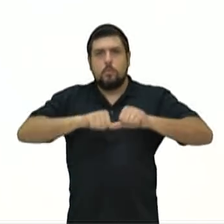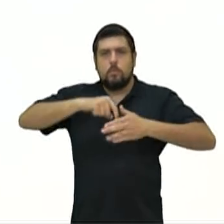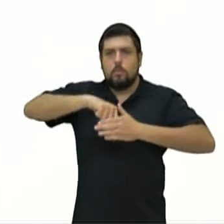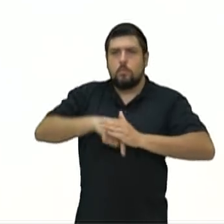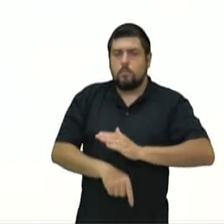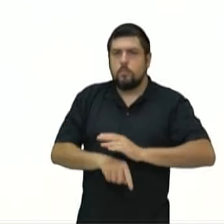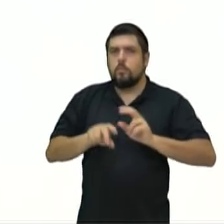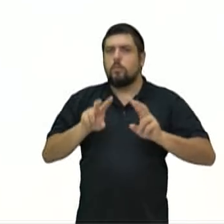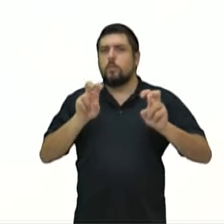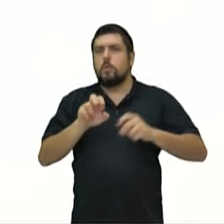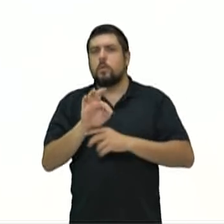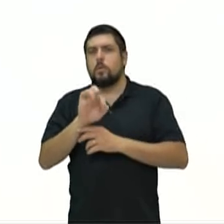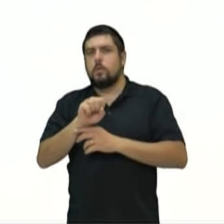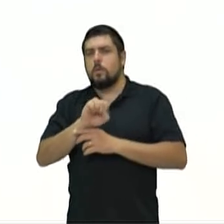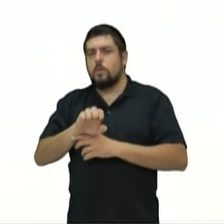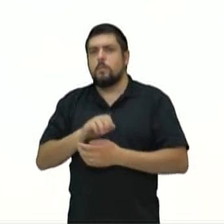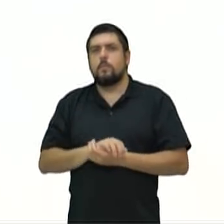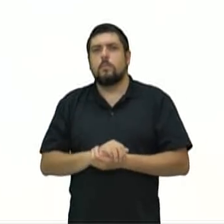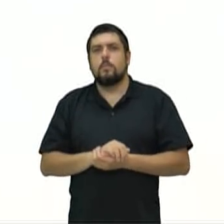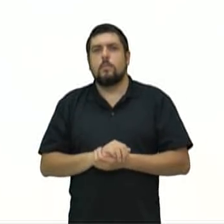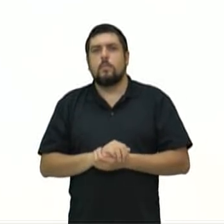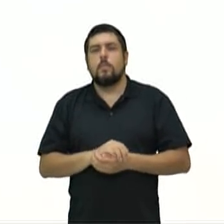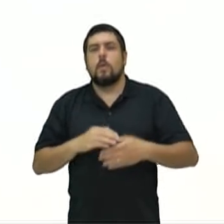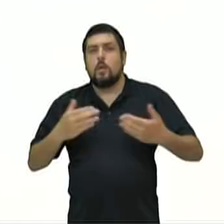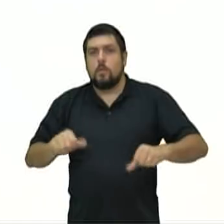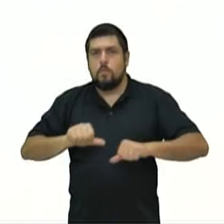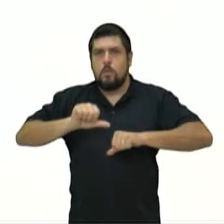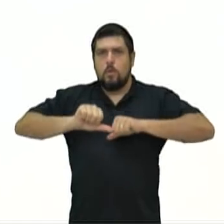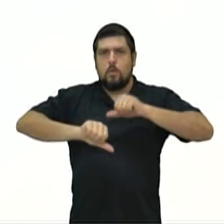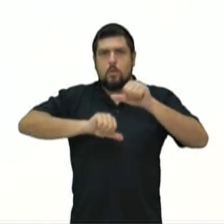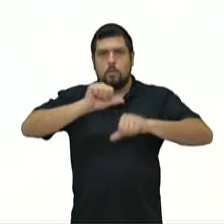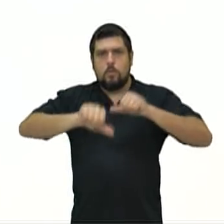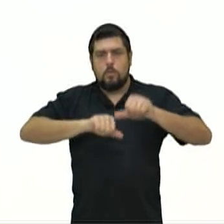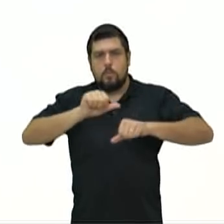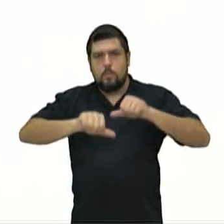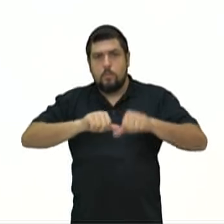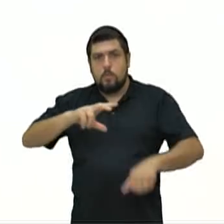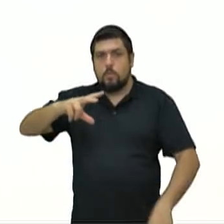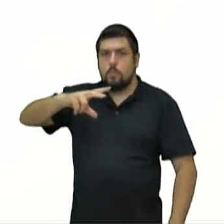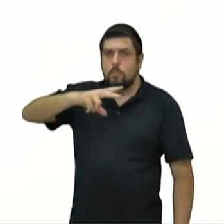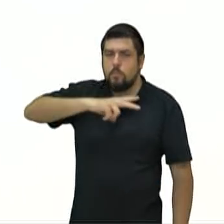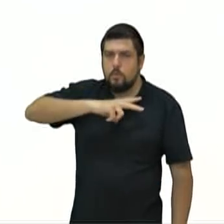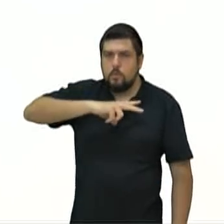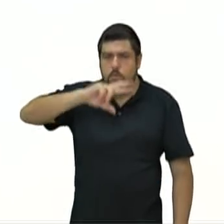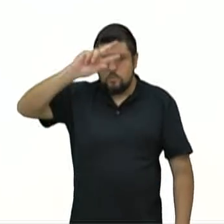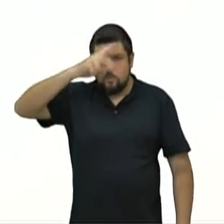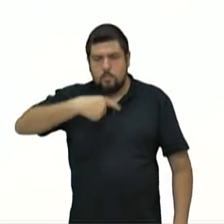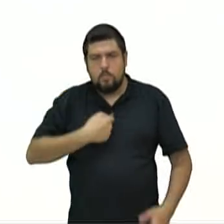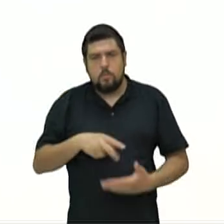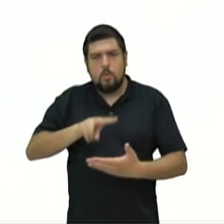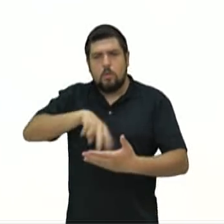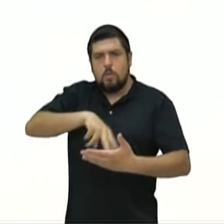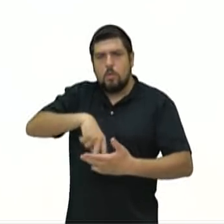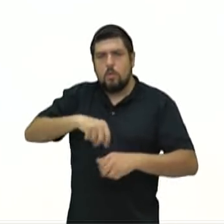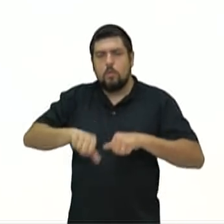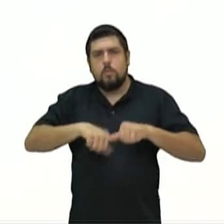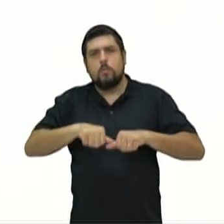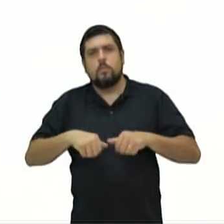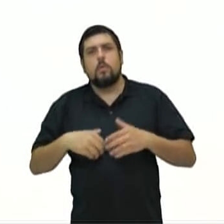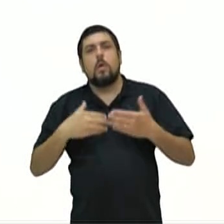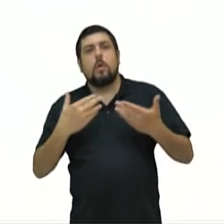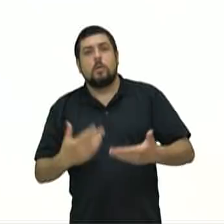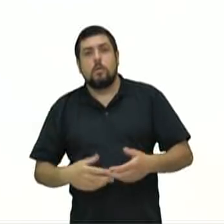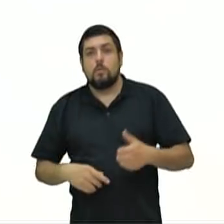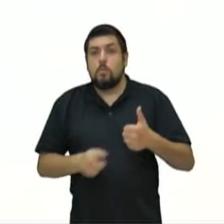da ideia, né? Porque ele começa falando da transformação pessoal, certo? Que o costume de ler pode ocasionar. Então ele vai brincar transformação